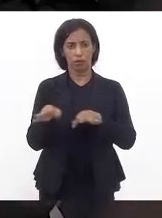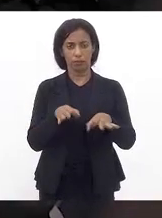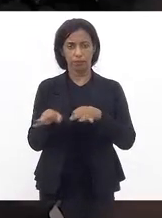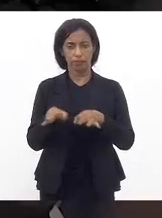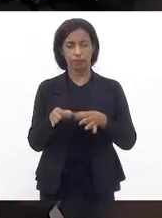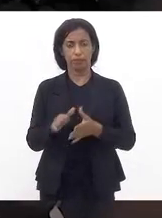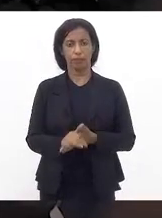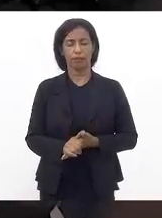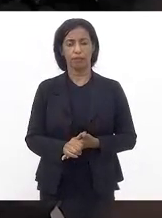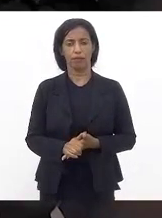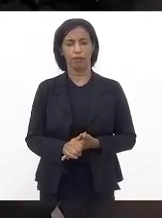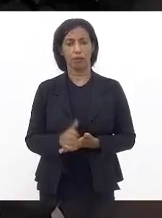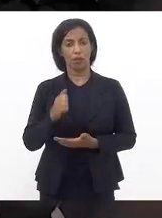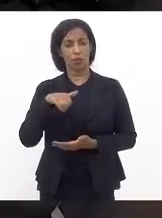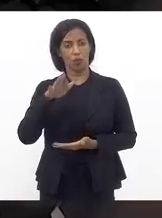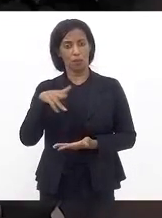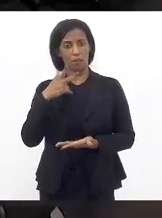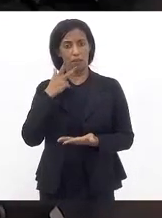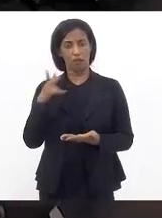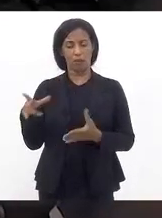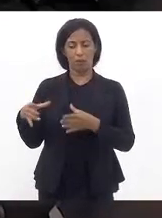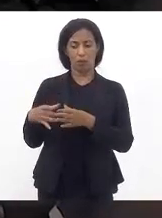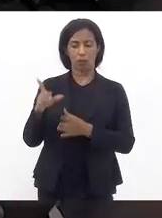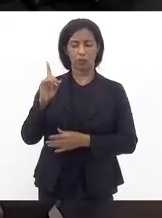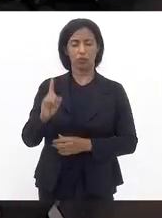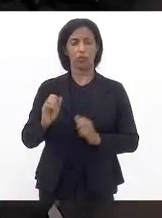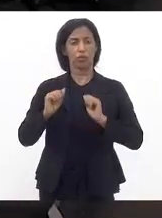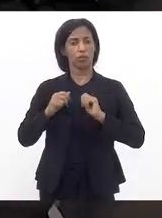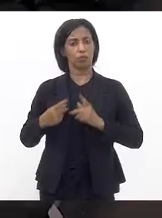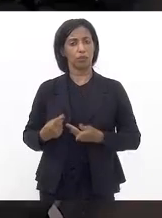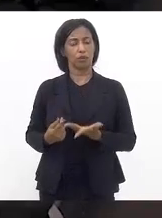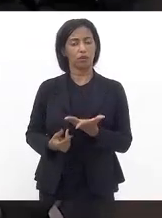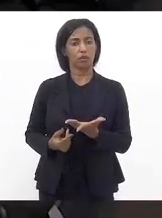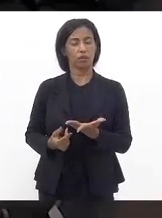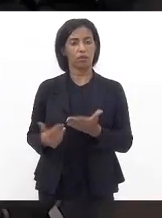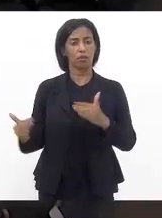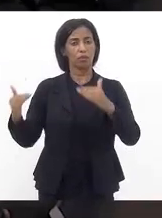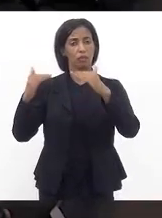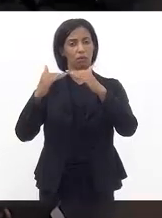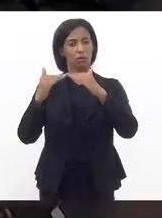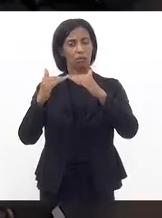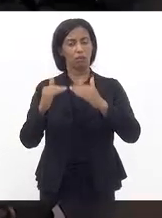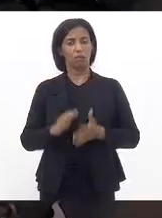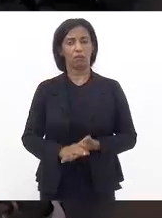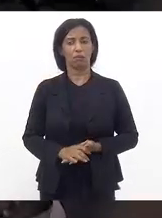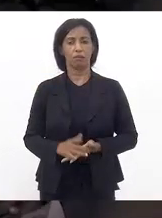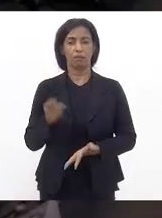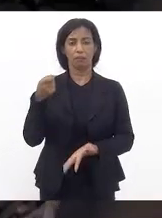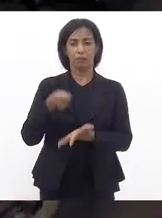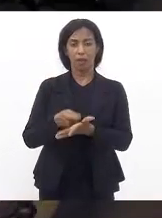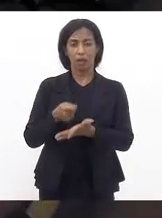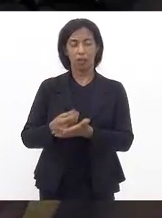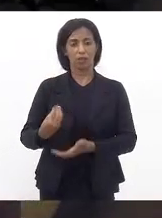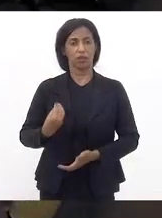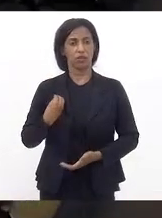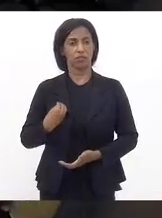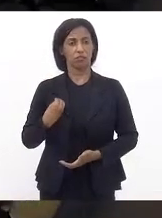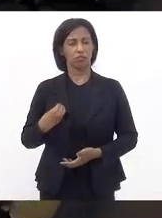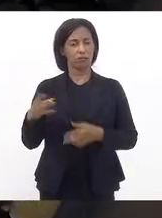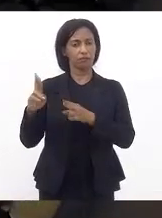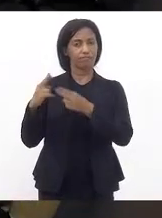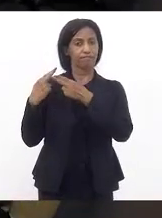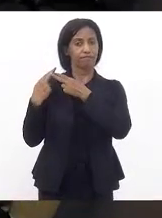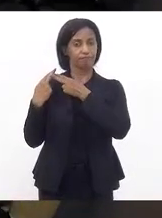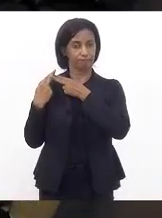e como bem disse a presidente da Comissão de Direitos Humanos no mérito pela garantia da vida pela